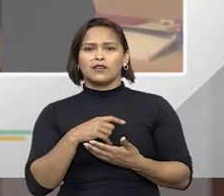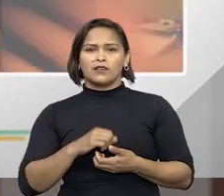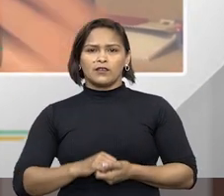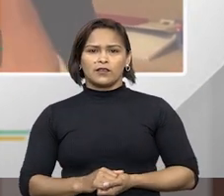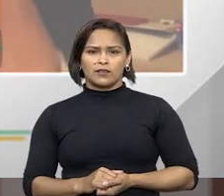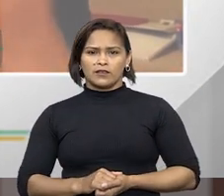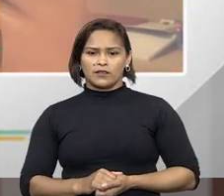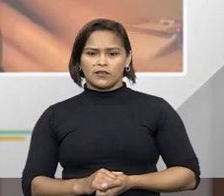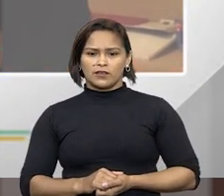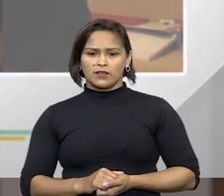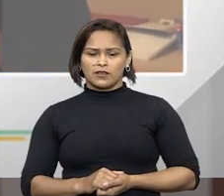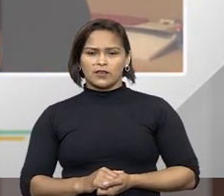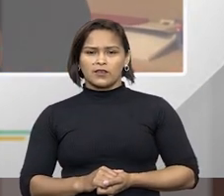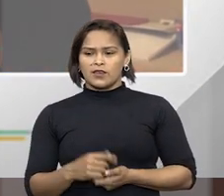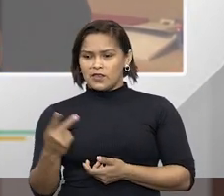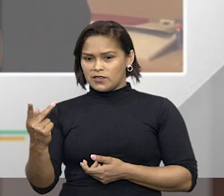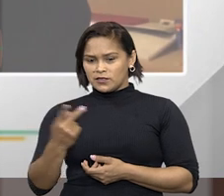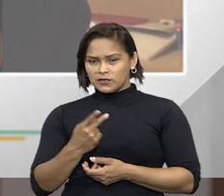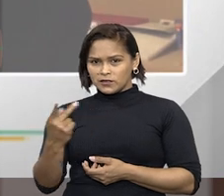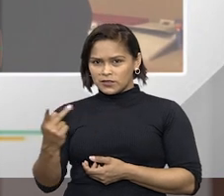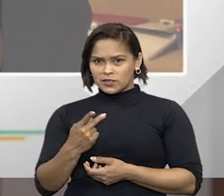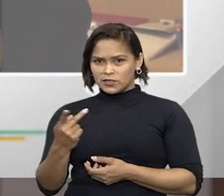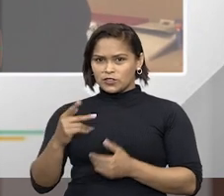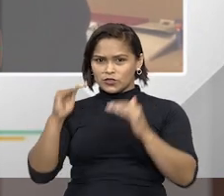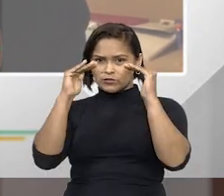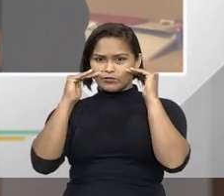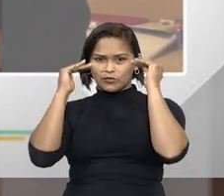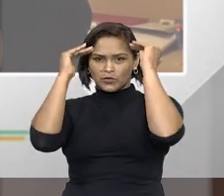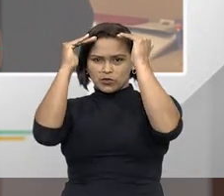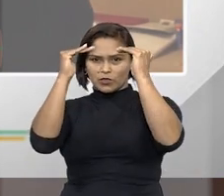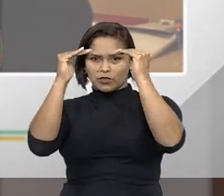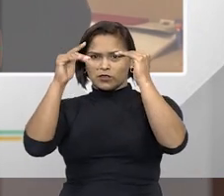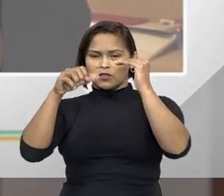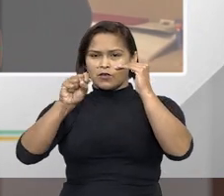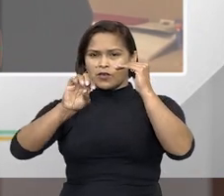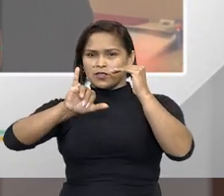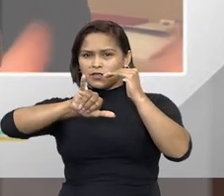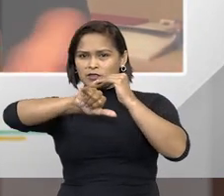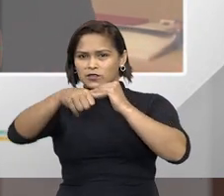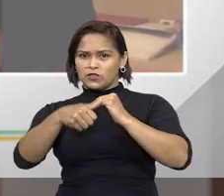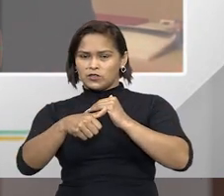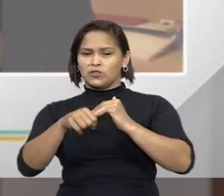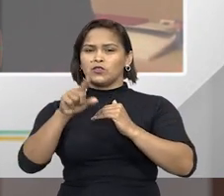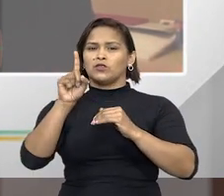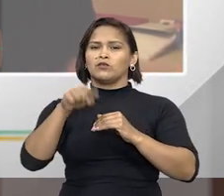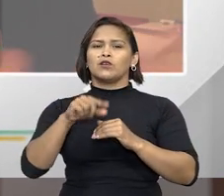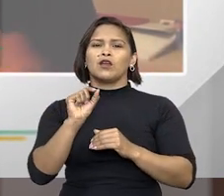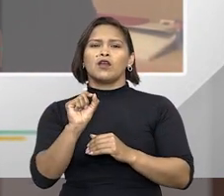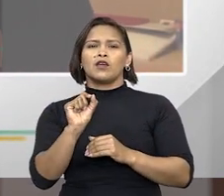nesses dois institutos do STJ, que é o